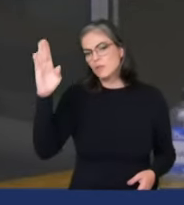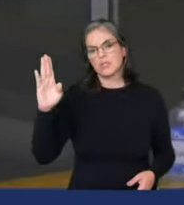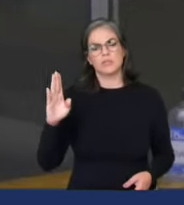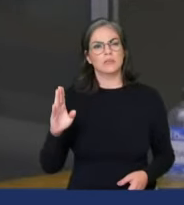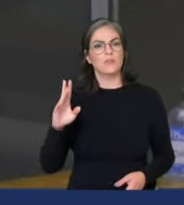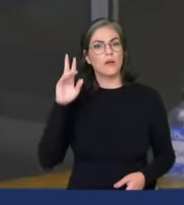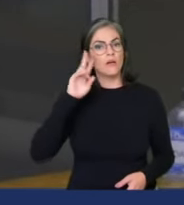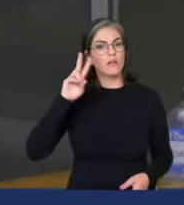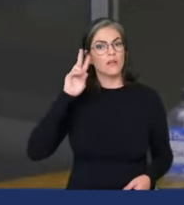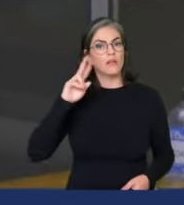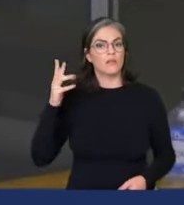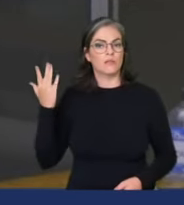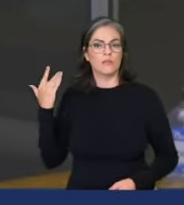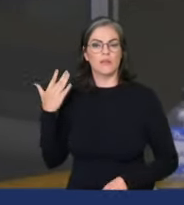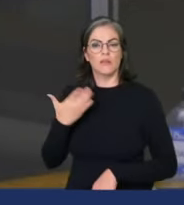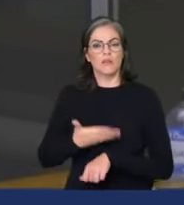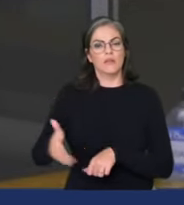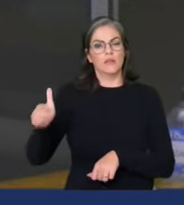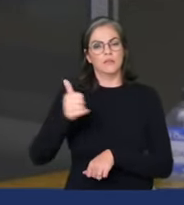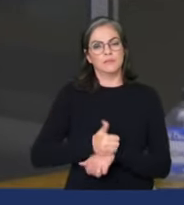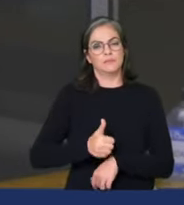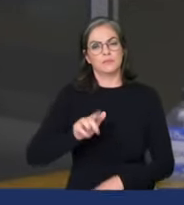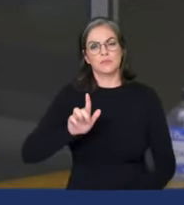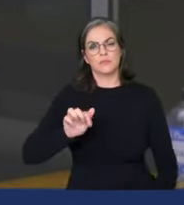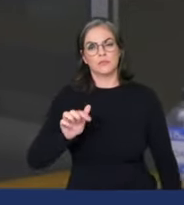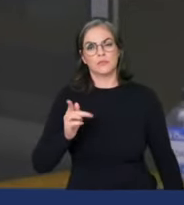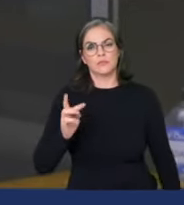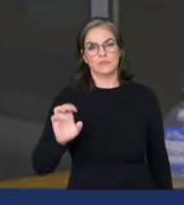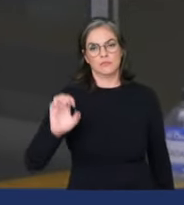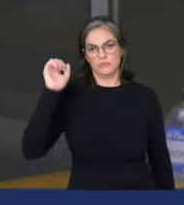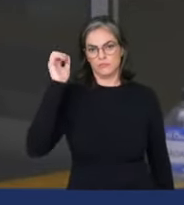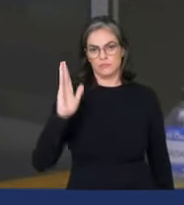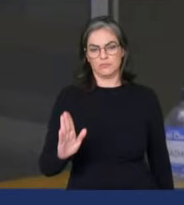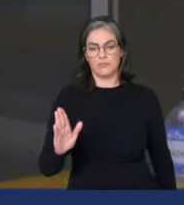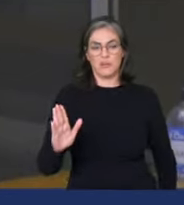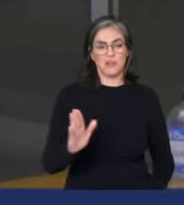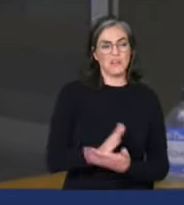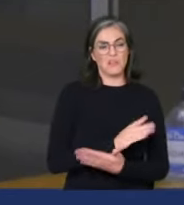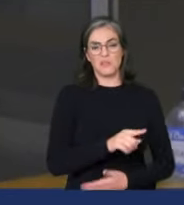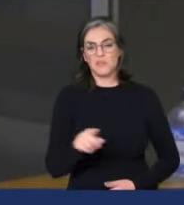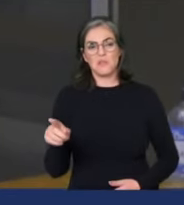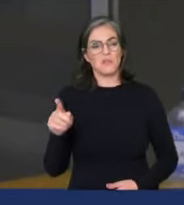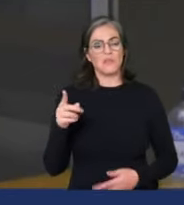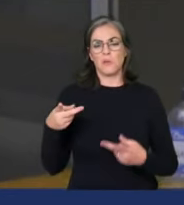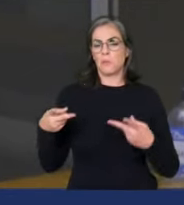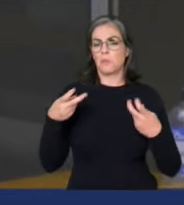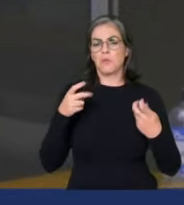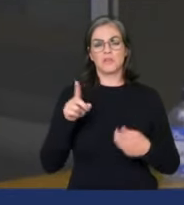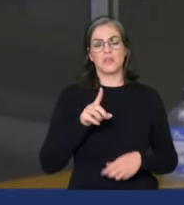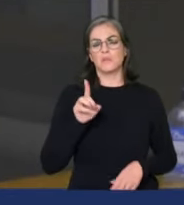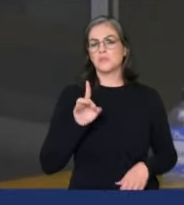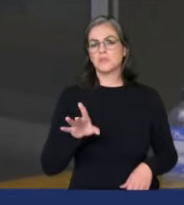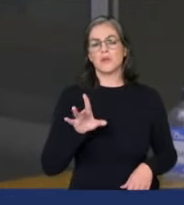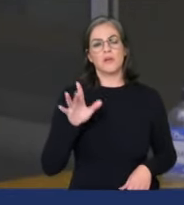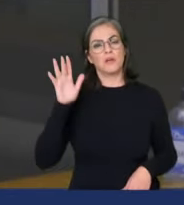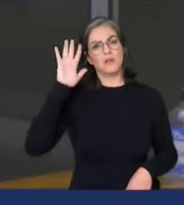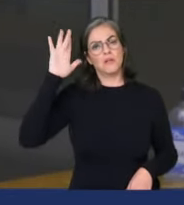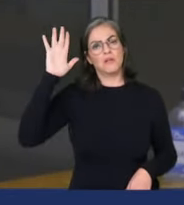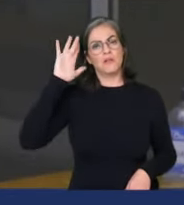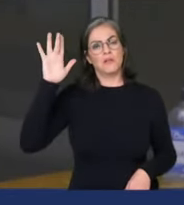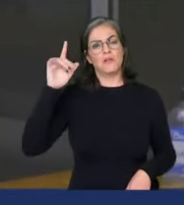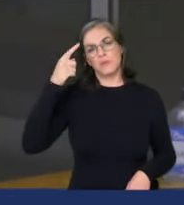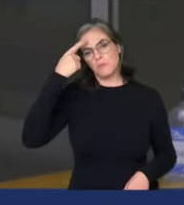no Brasil. Alguns não percebem, porque vivem no fisiologismo, vivem na